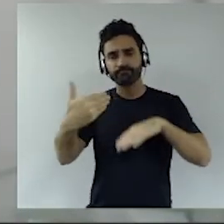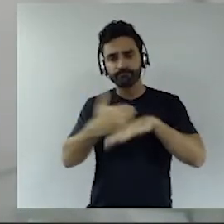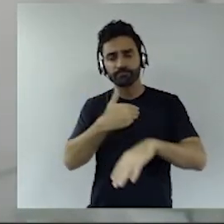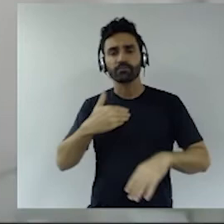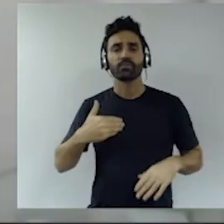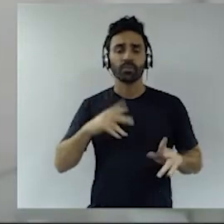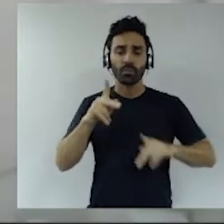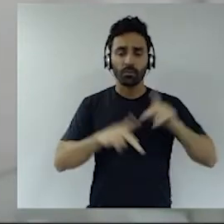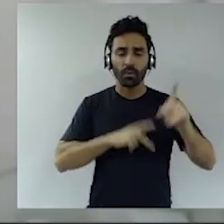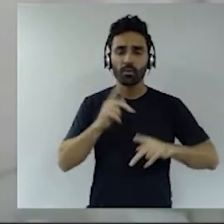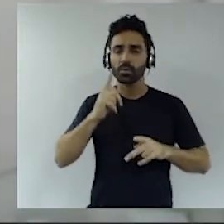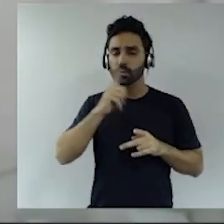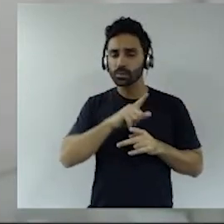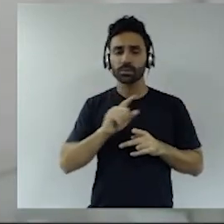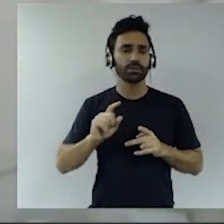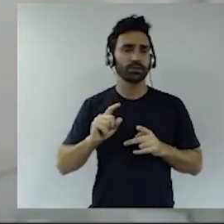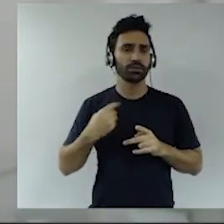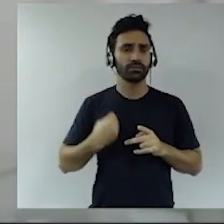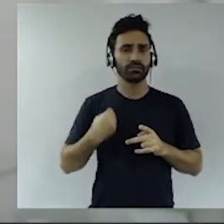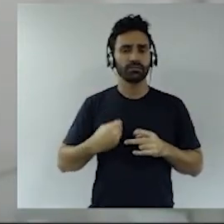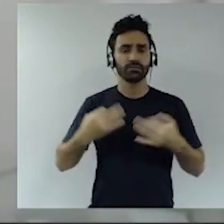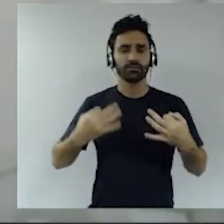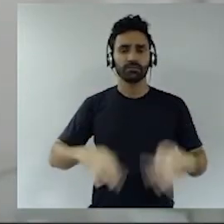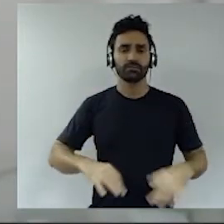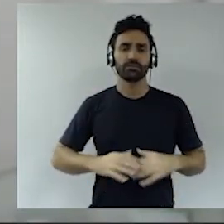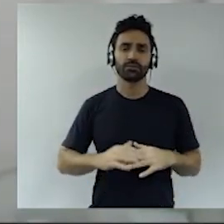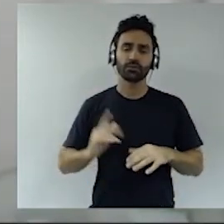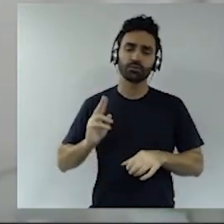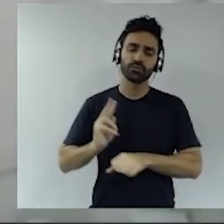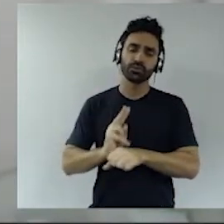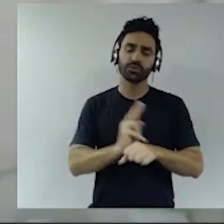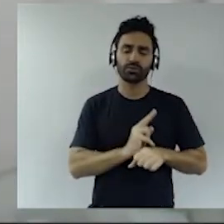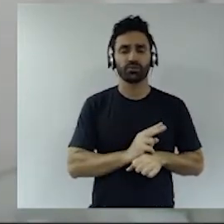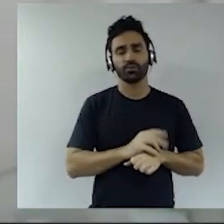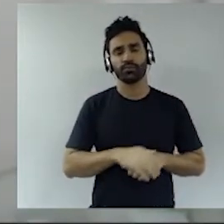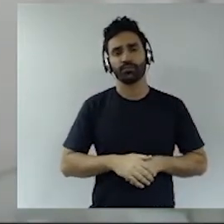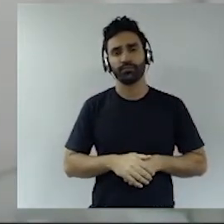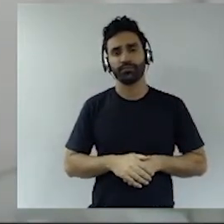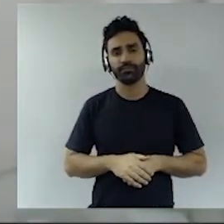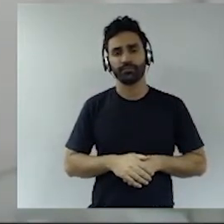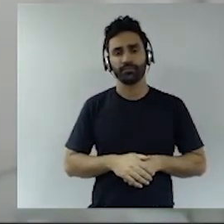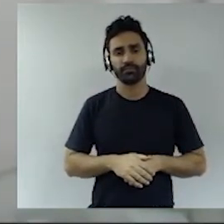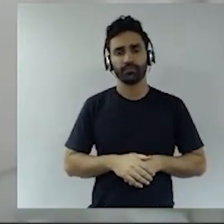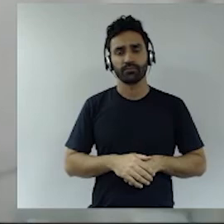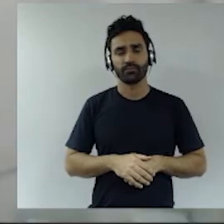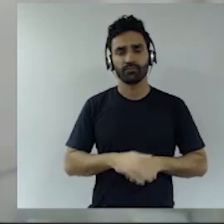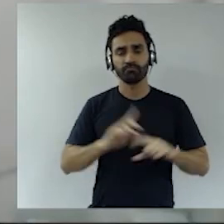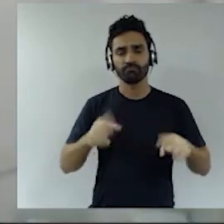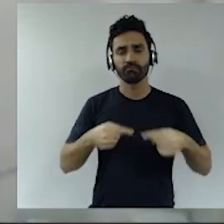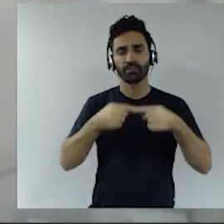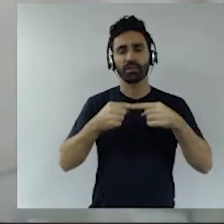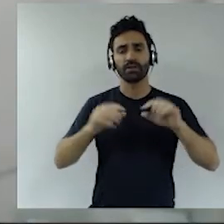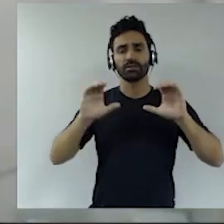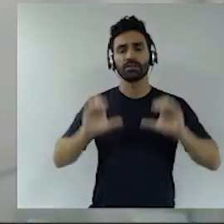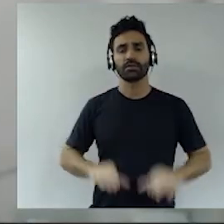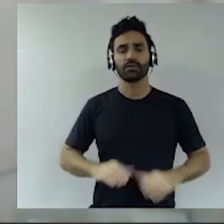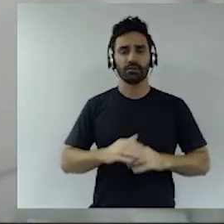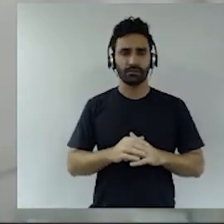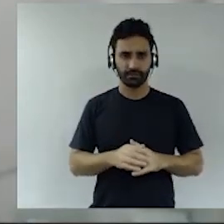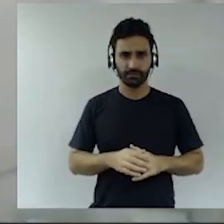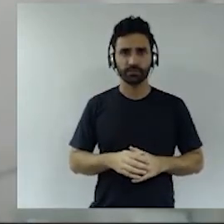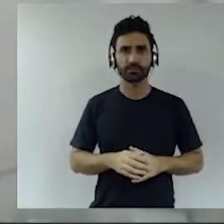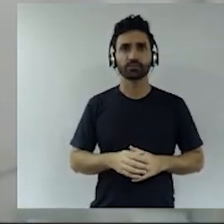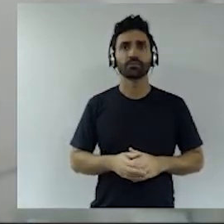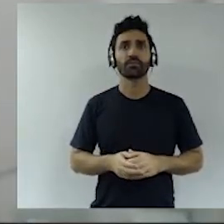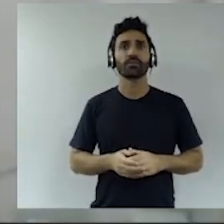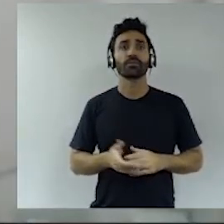que a população se faça protegida enquanto exercício de cidadania. Não é à toa que a